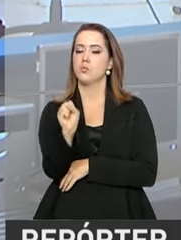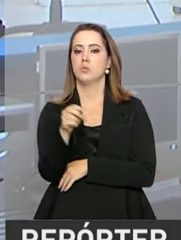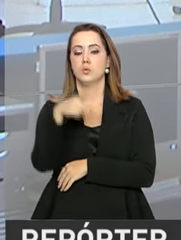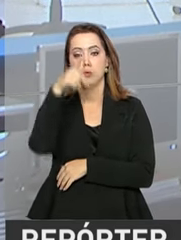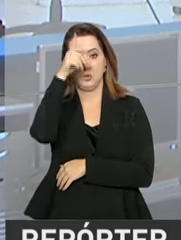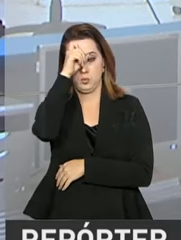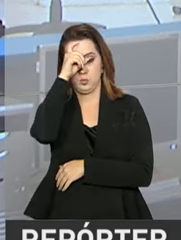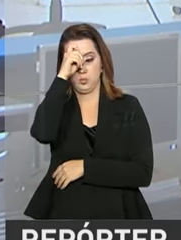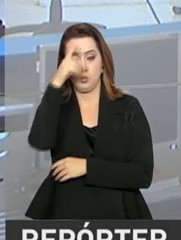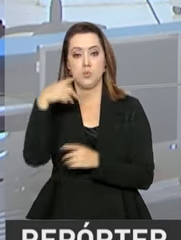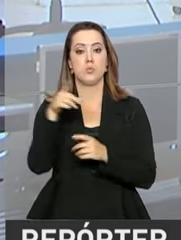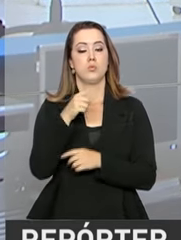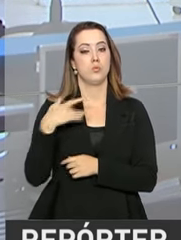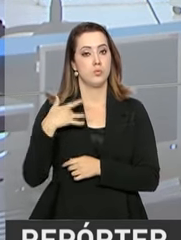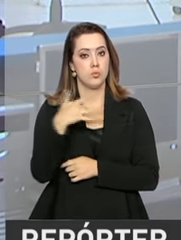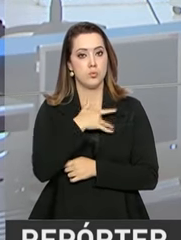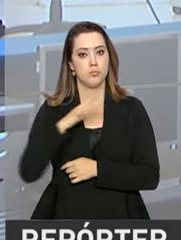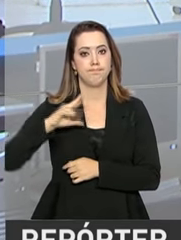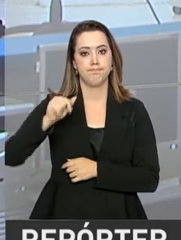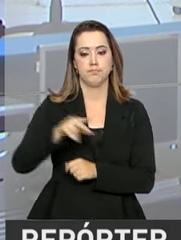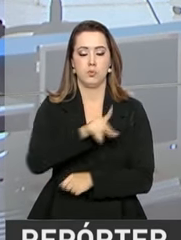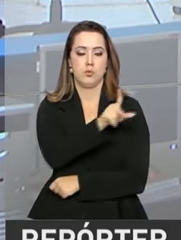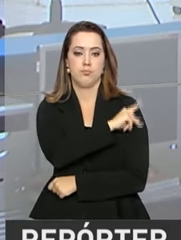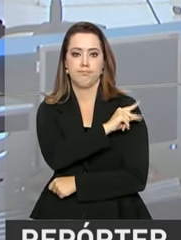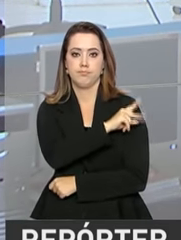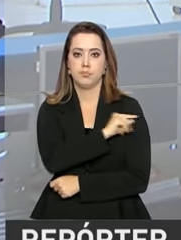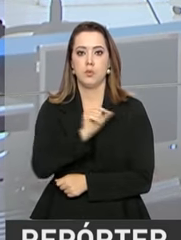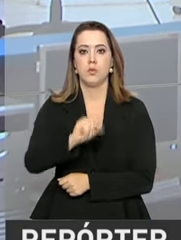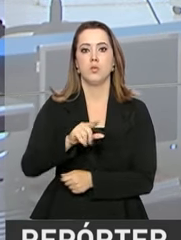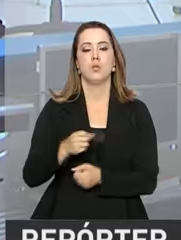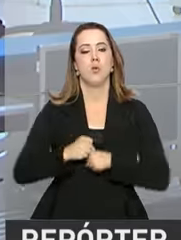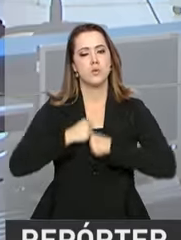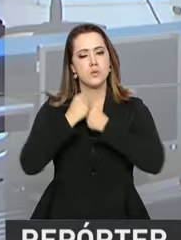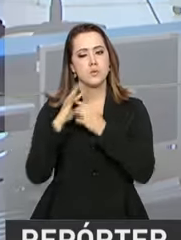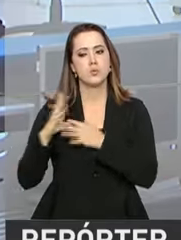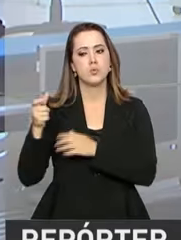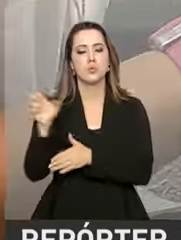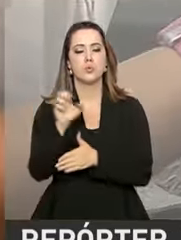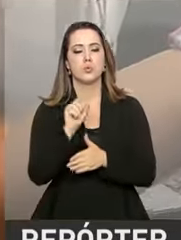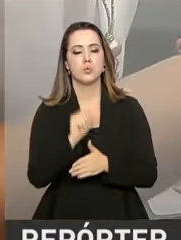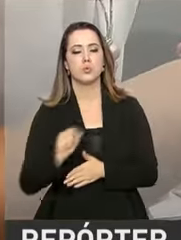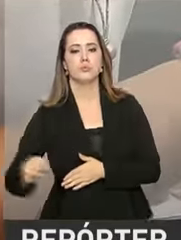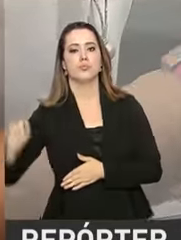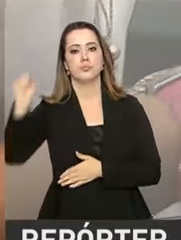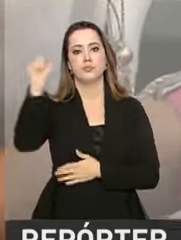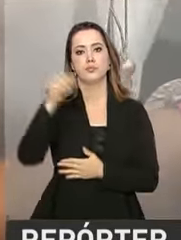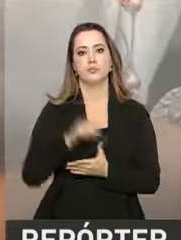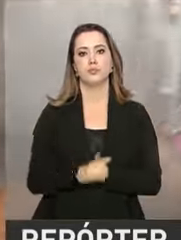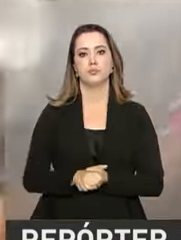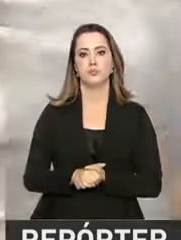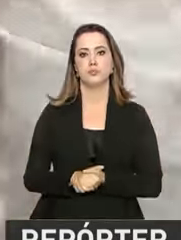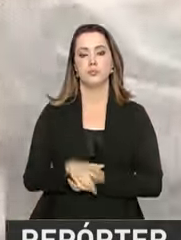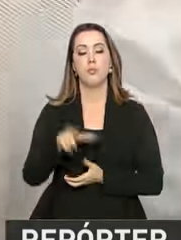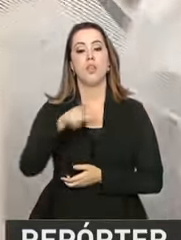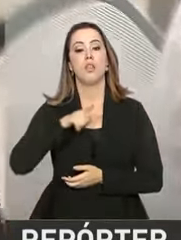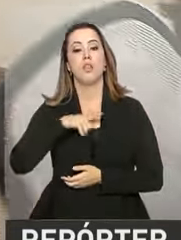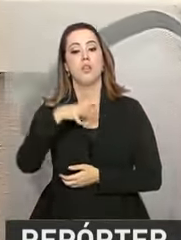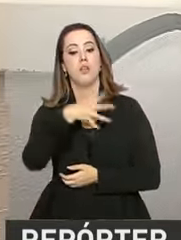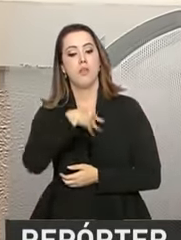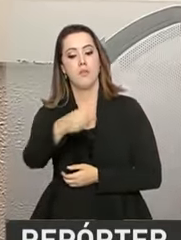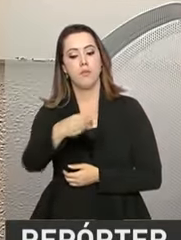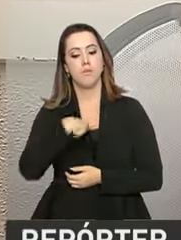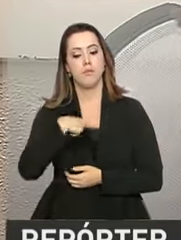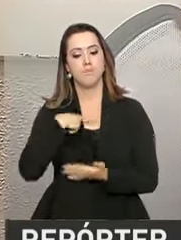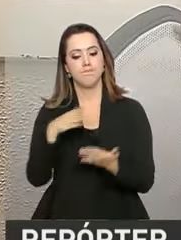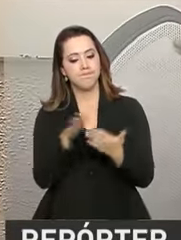doses de diversas vacinas. Será um esforço conjunto de todos os estados. Para quem tem filhos e está com a